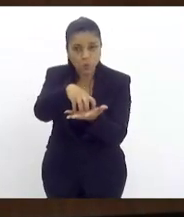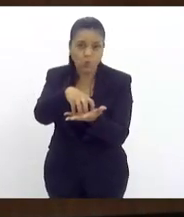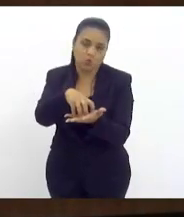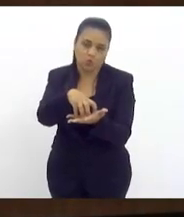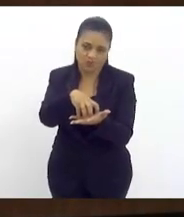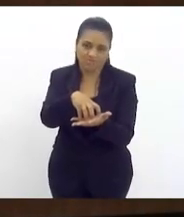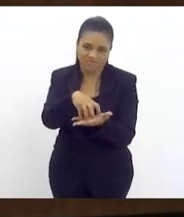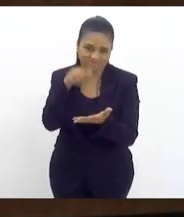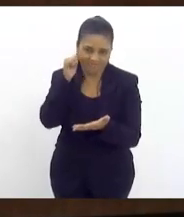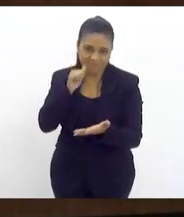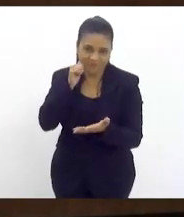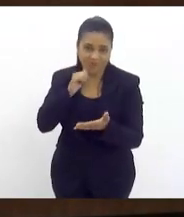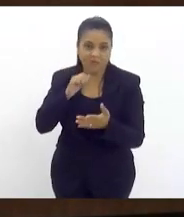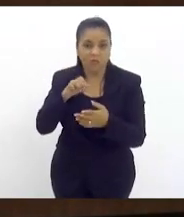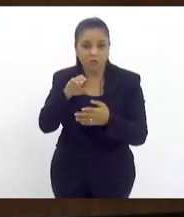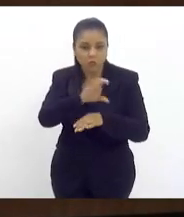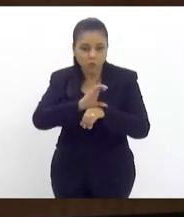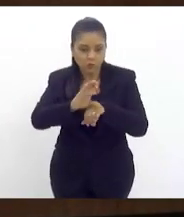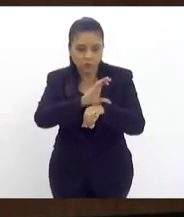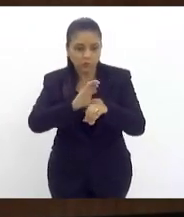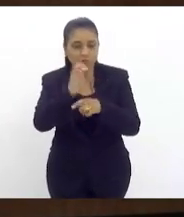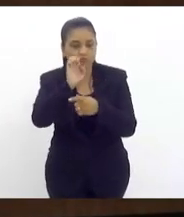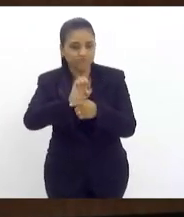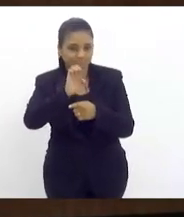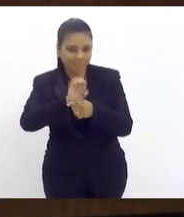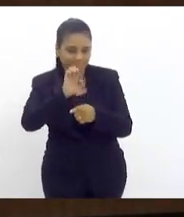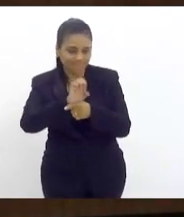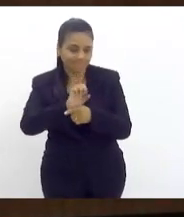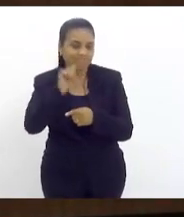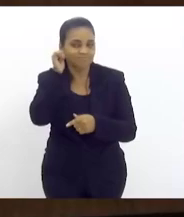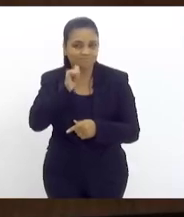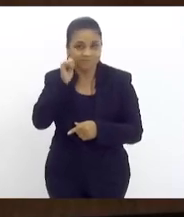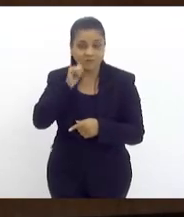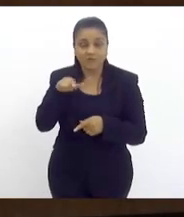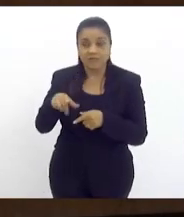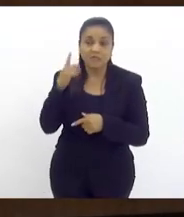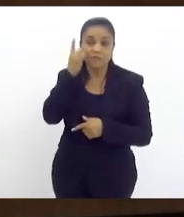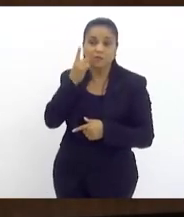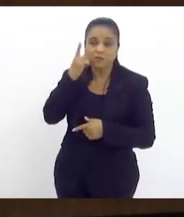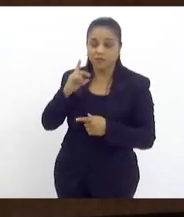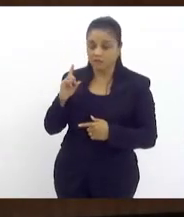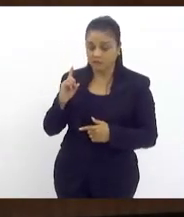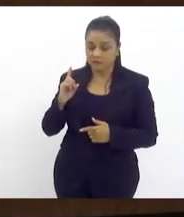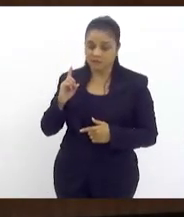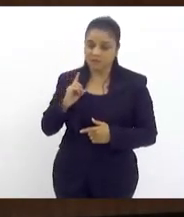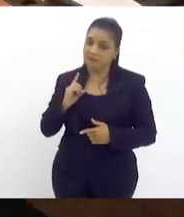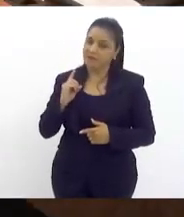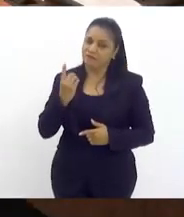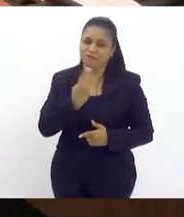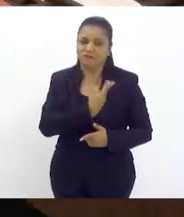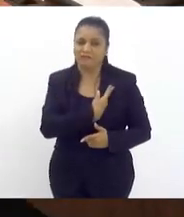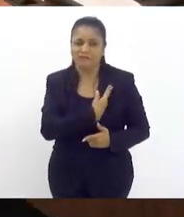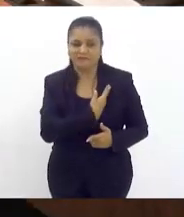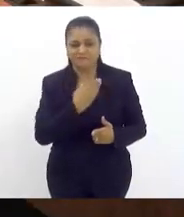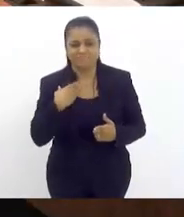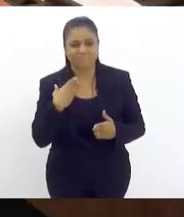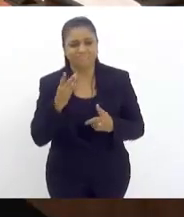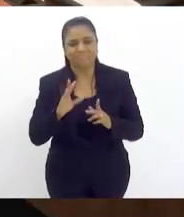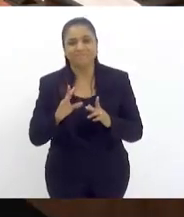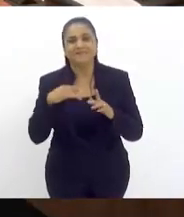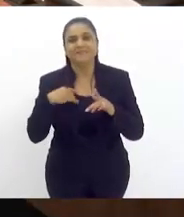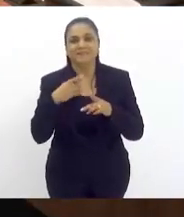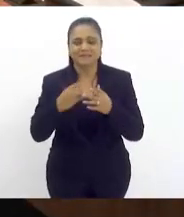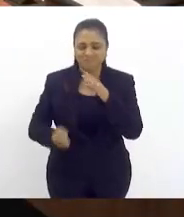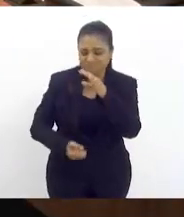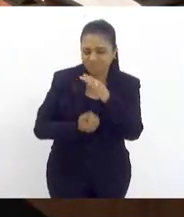Conselho Estadual do Direito da Mulher, veja aqui a deputada Dani Balbi, o partido dela tem um histórico enorme de luta pela criação